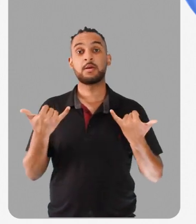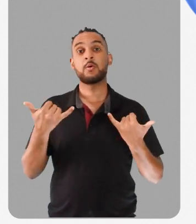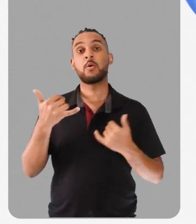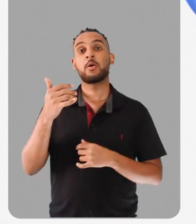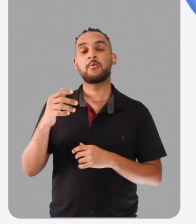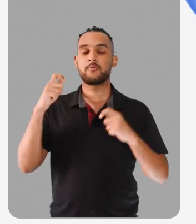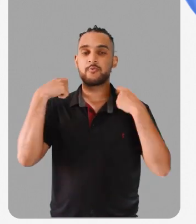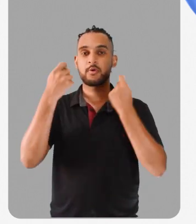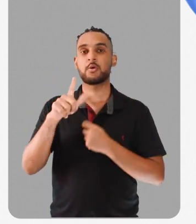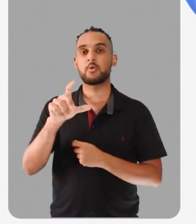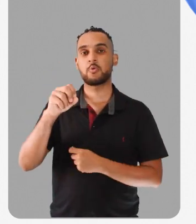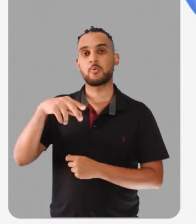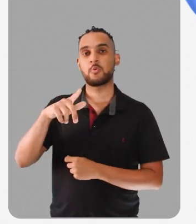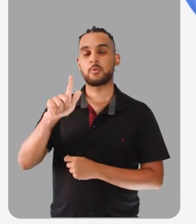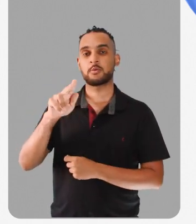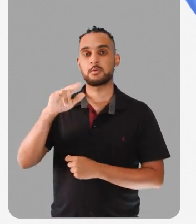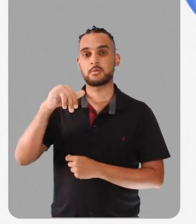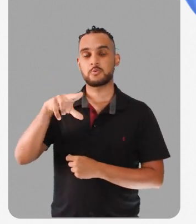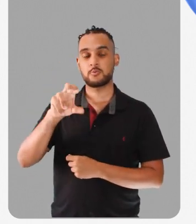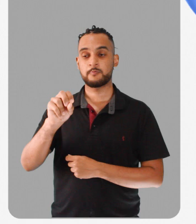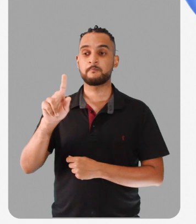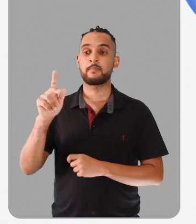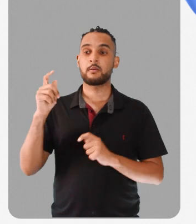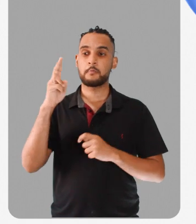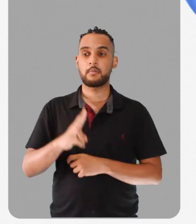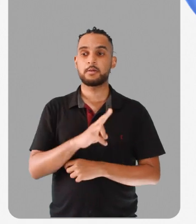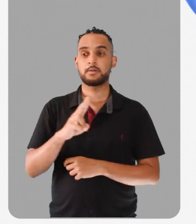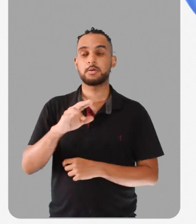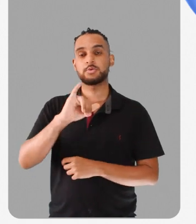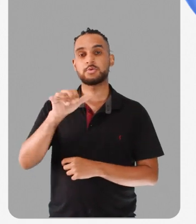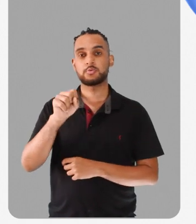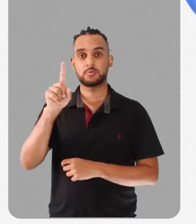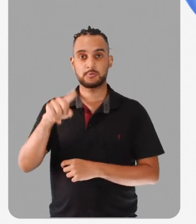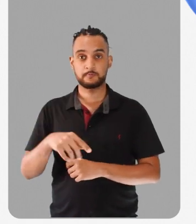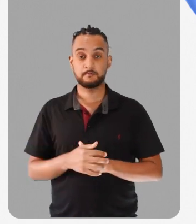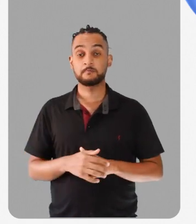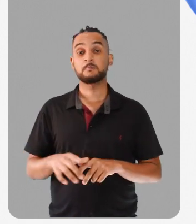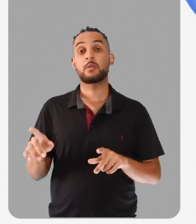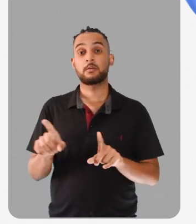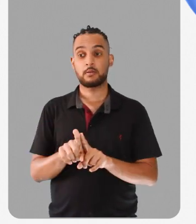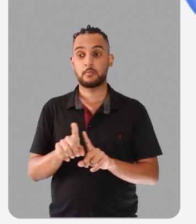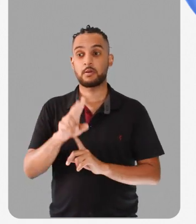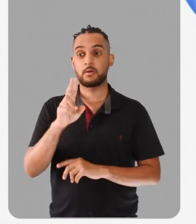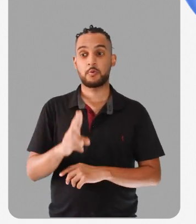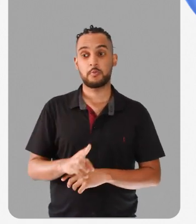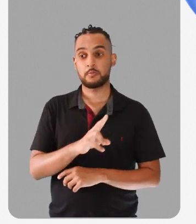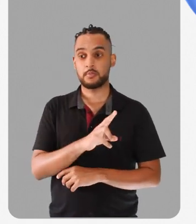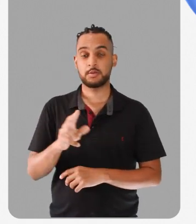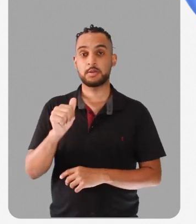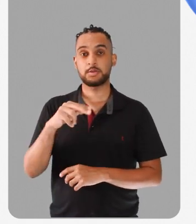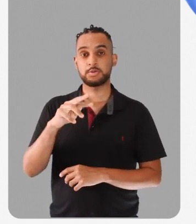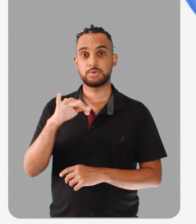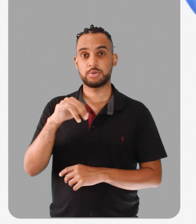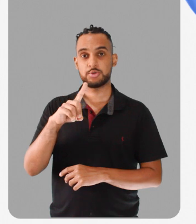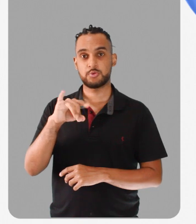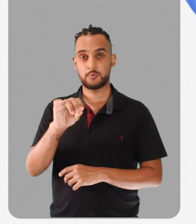mais um ano de vida, no dia 9, Frei Longuinho de Menezes e Padre Sérgio Ricardo Rezende. No dia 10, os padres Antídio